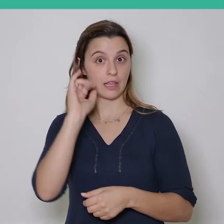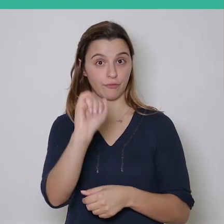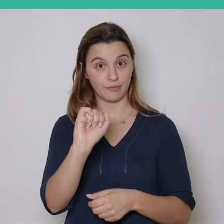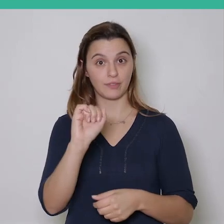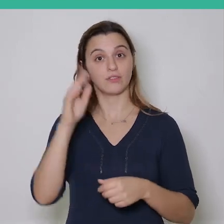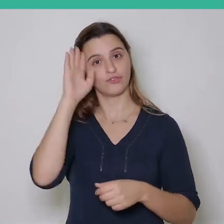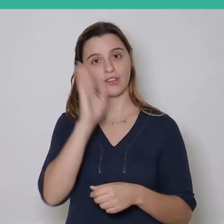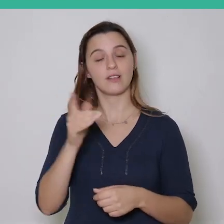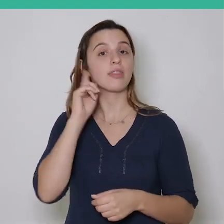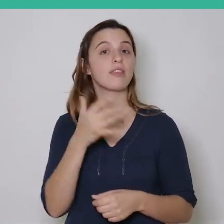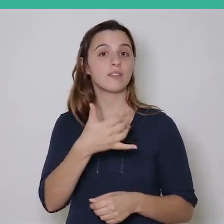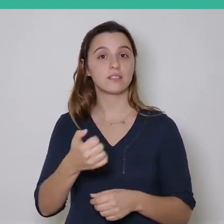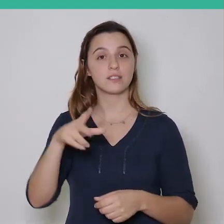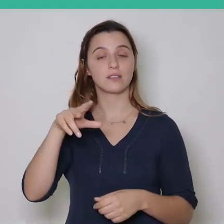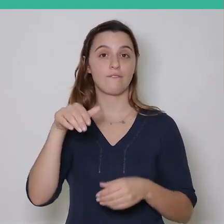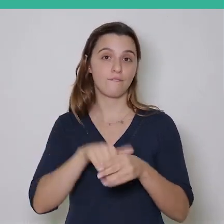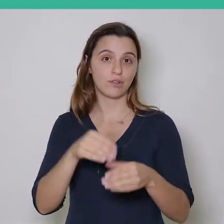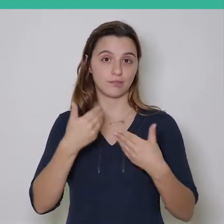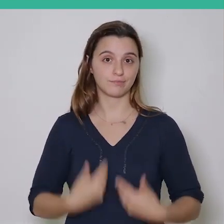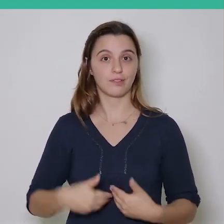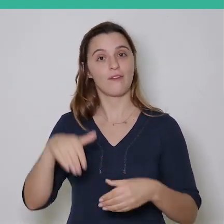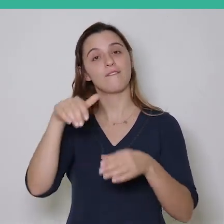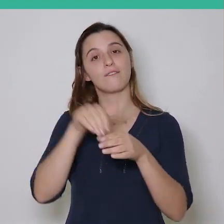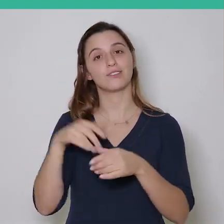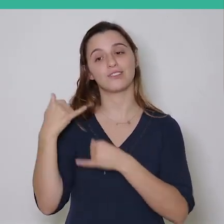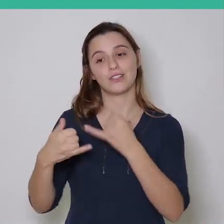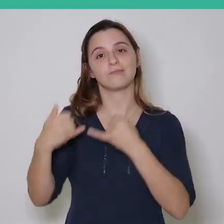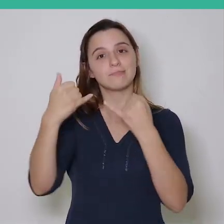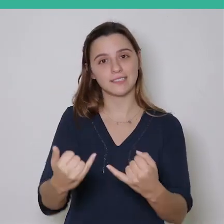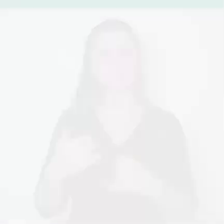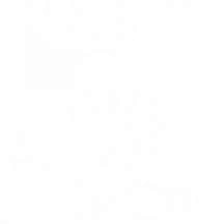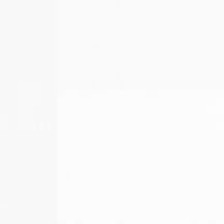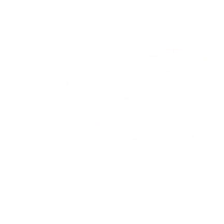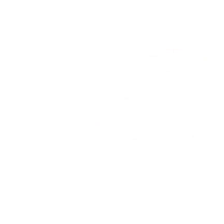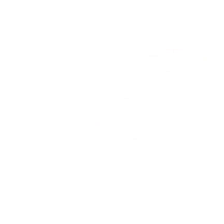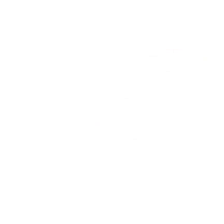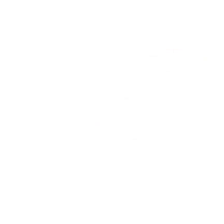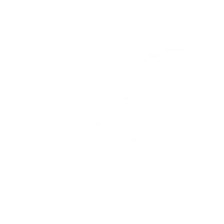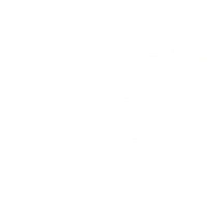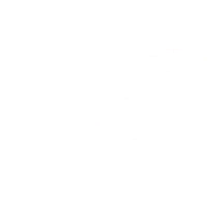e para as tuas ideias, já sabes, no dia 25, vota na Nicole, vota na geração a seguir.